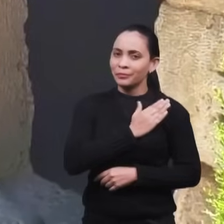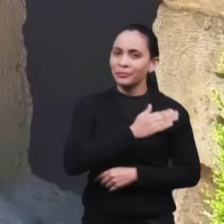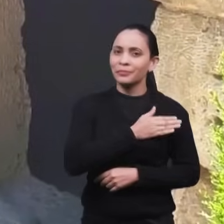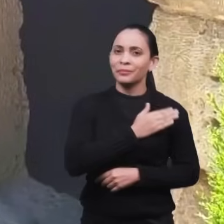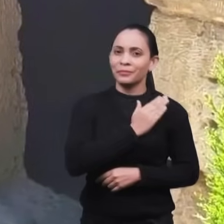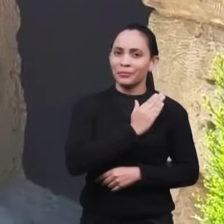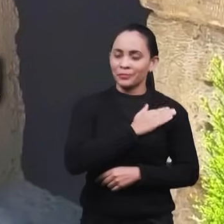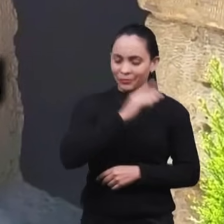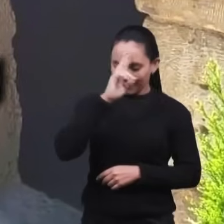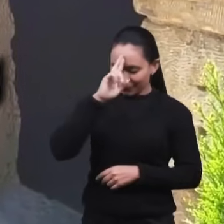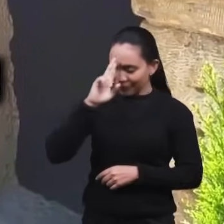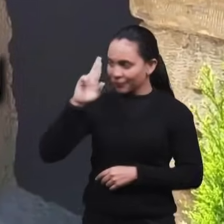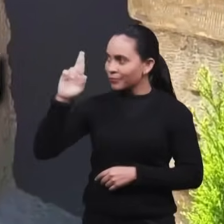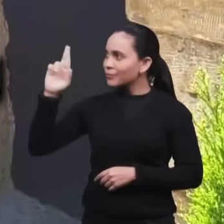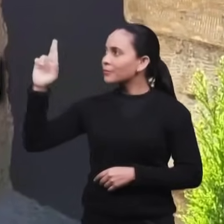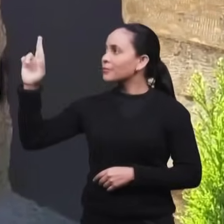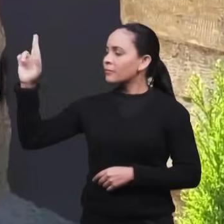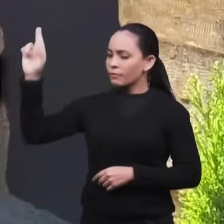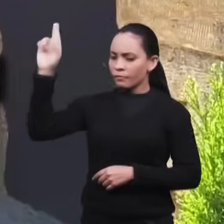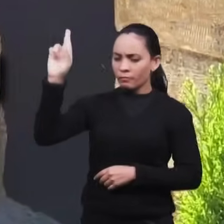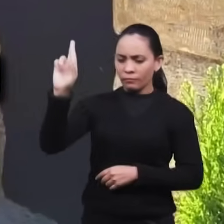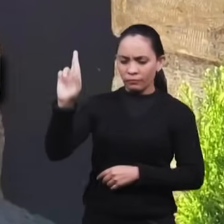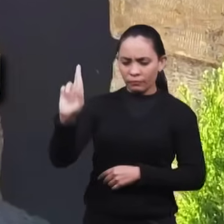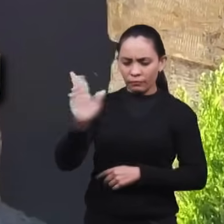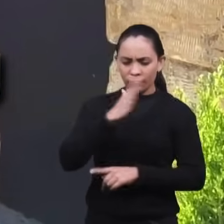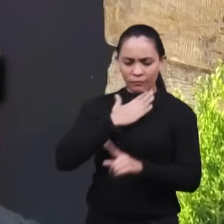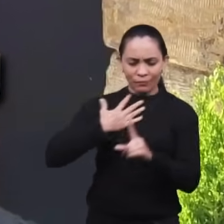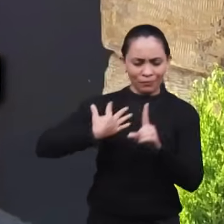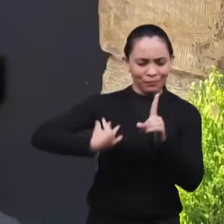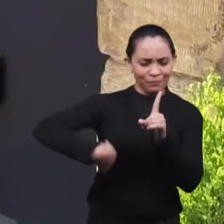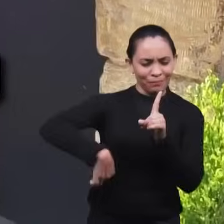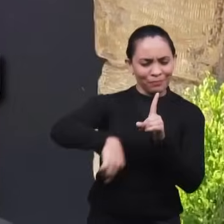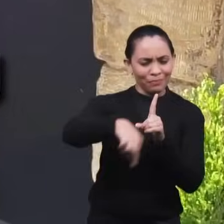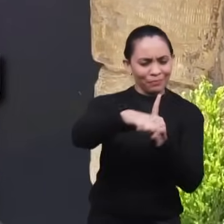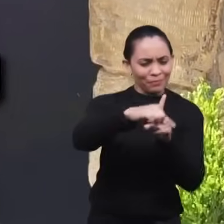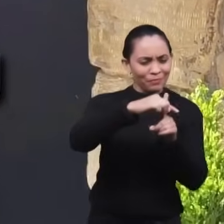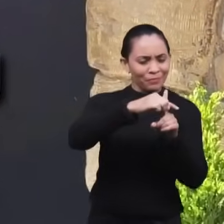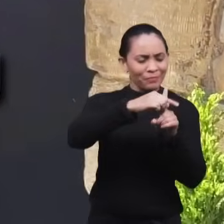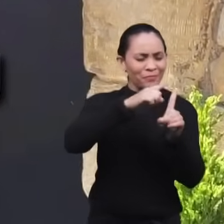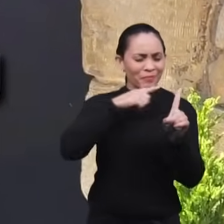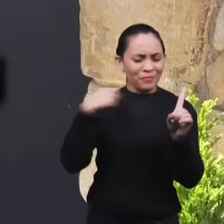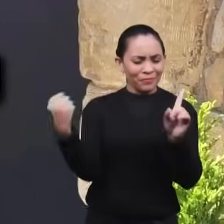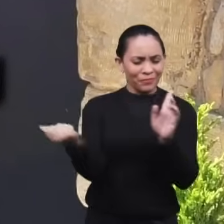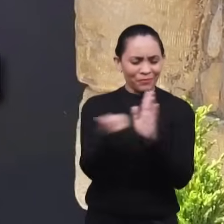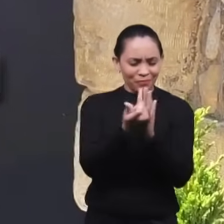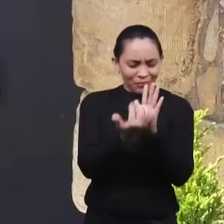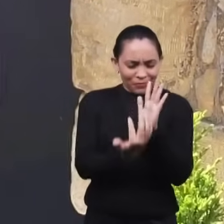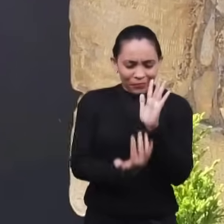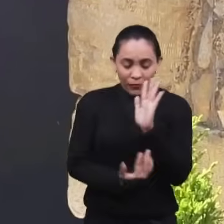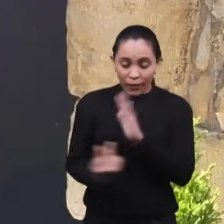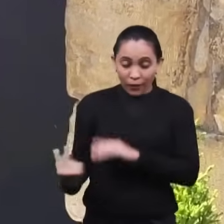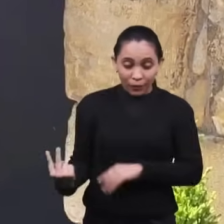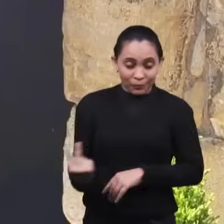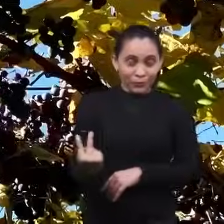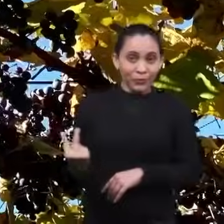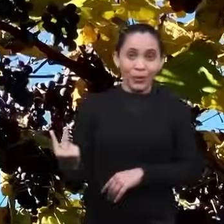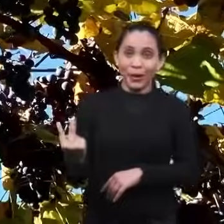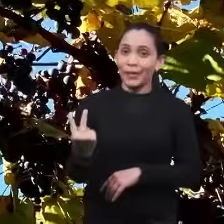que compraste com teu precioso sangue.